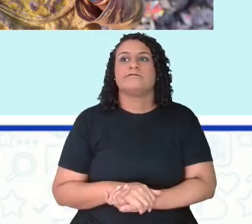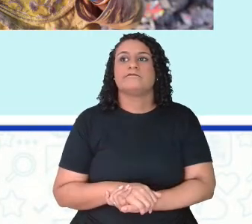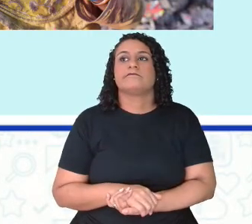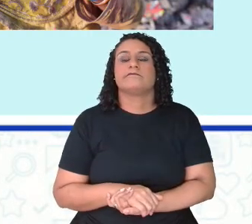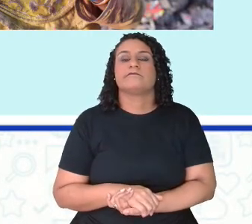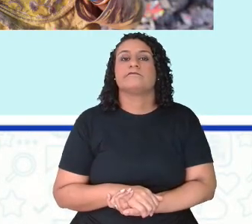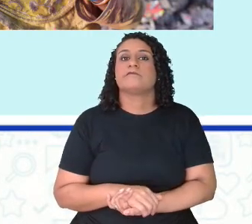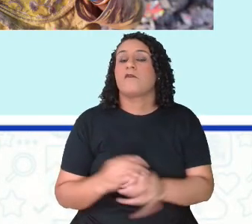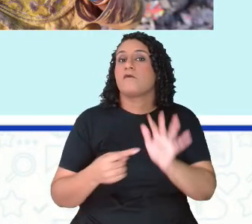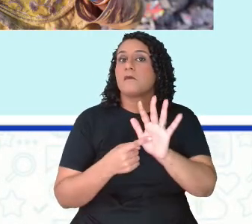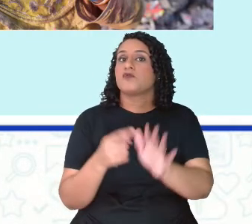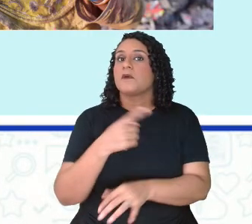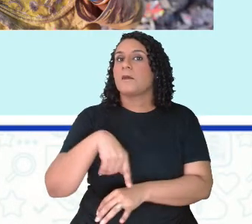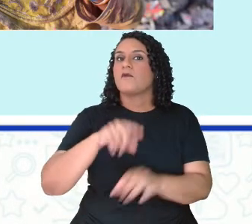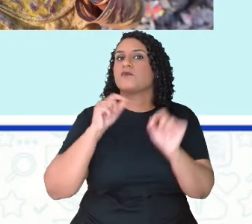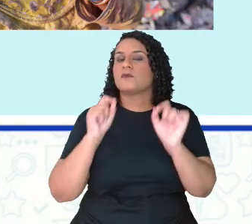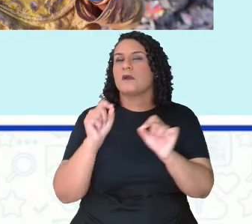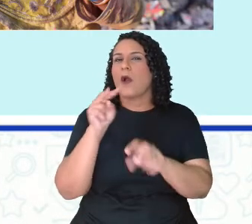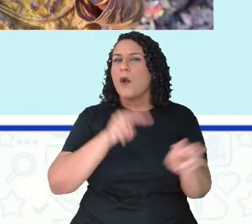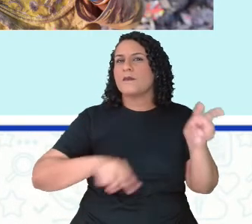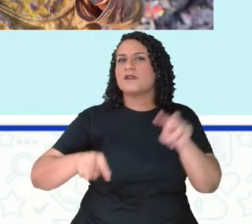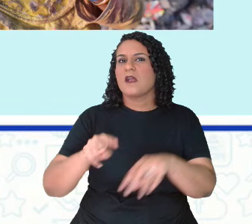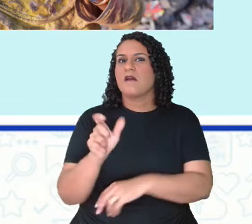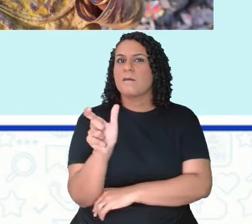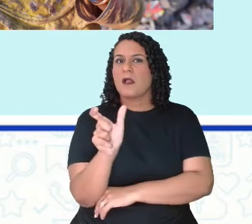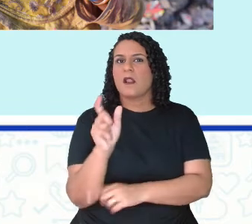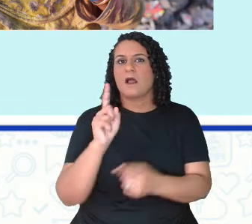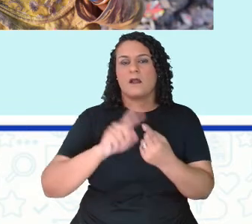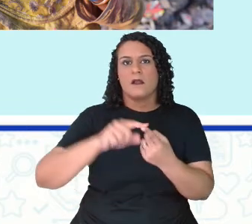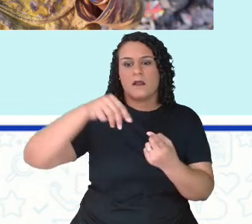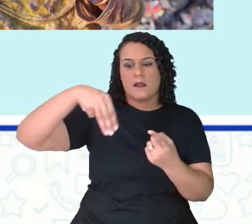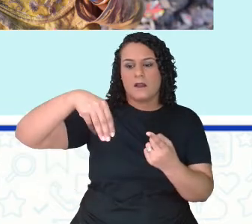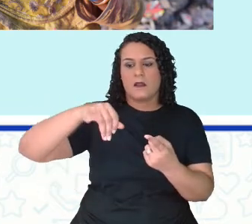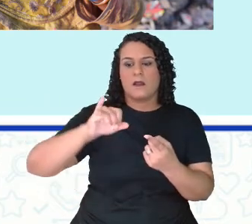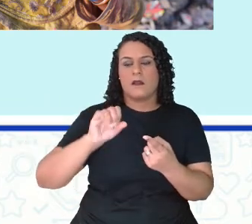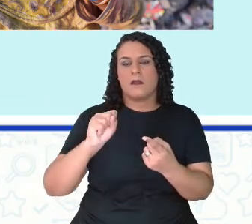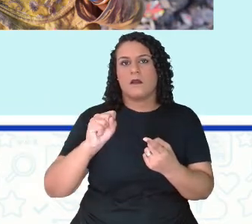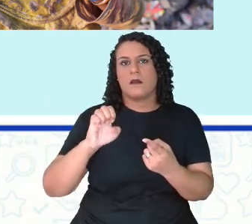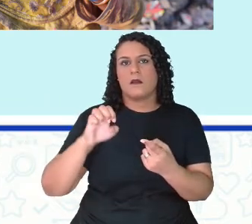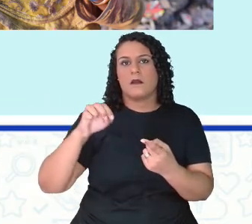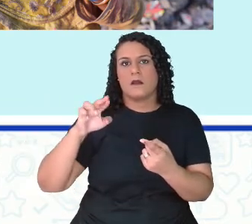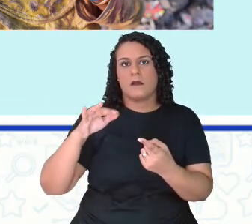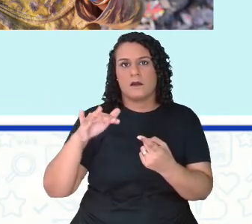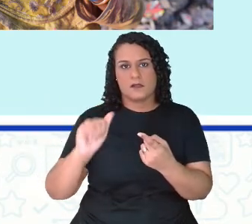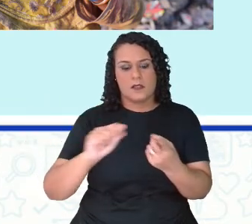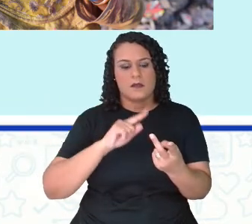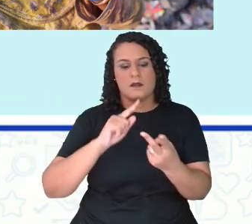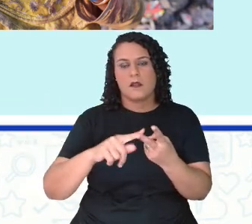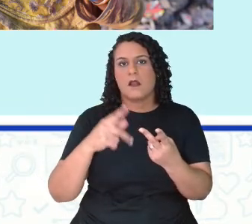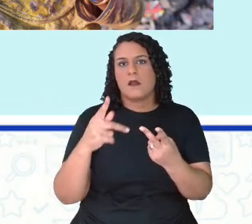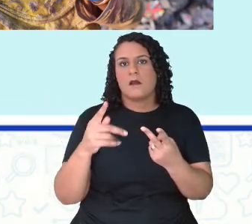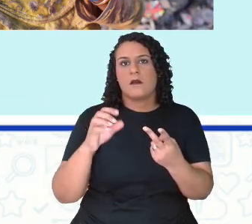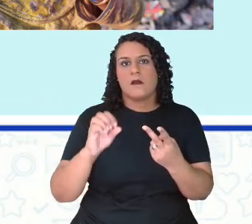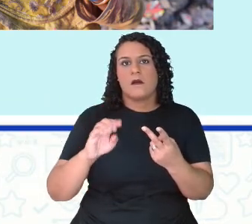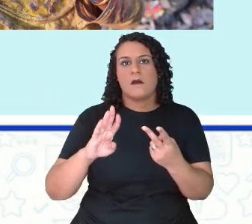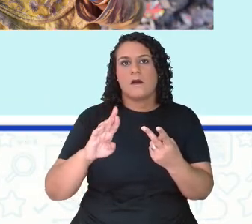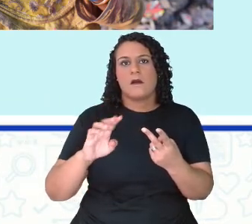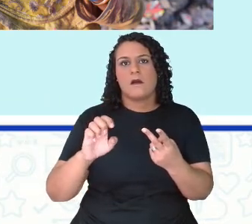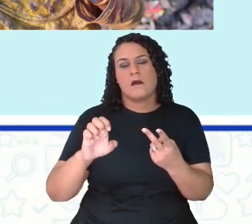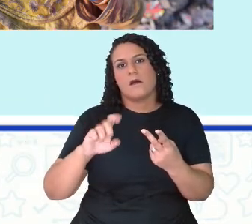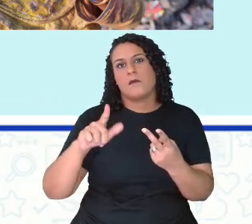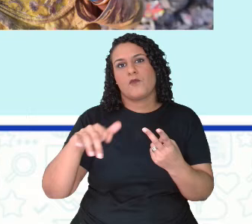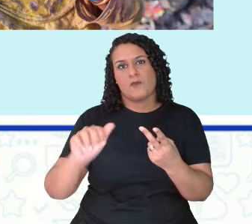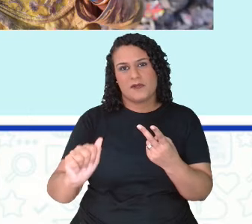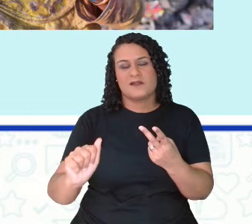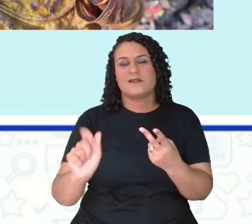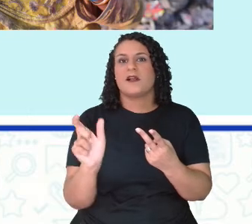e aí eu trago para vocês aqui, né? Observe as palavras miséria e pobreza, não é? Palavras sinônimas, mas